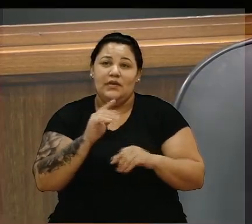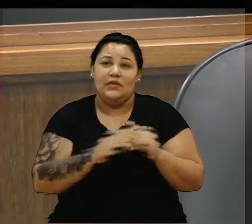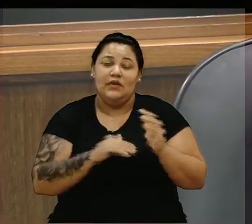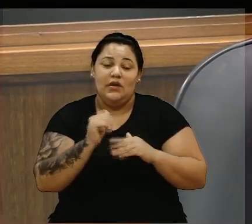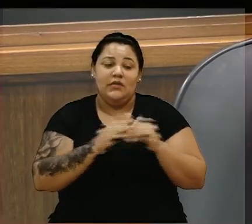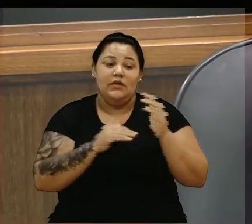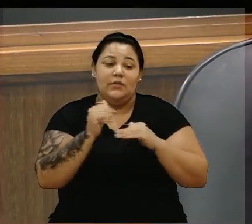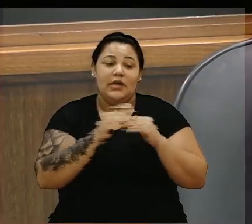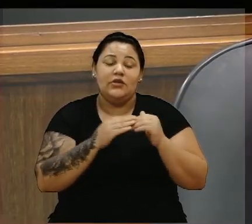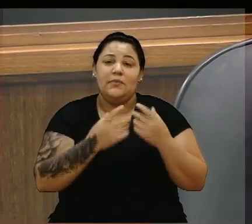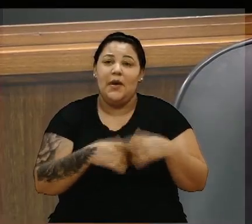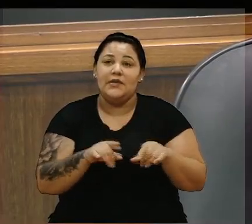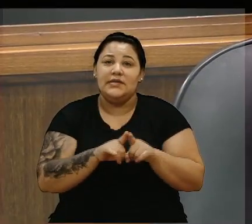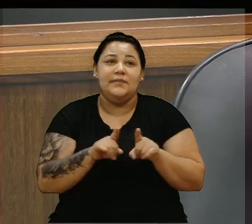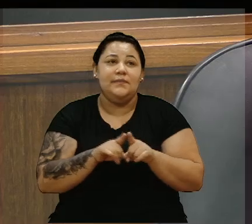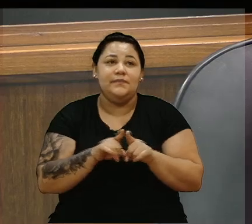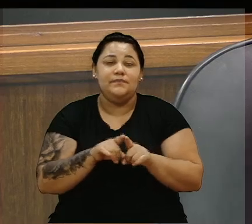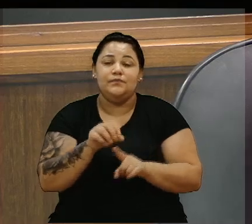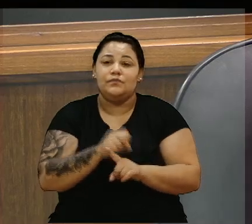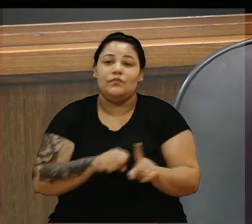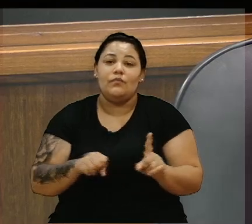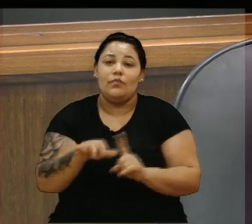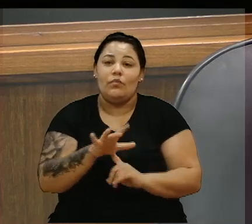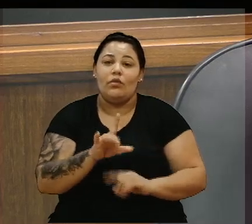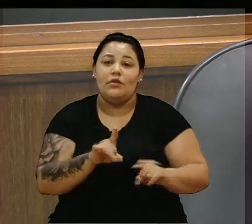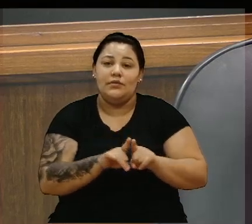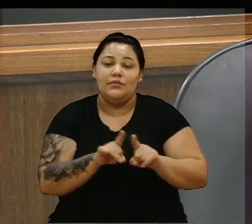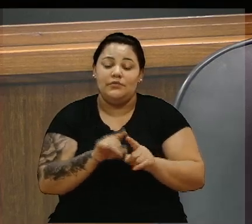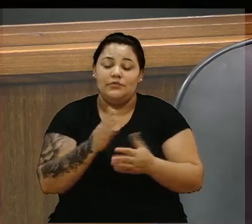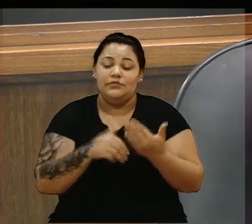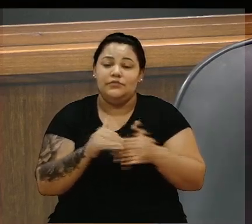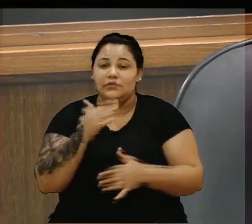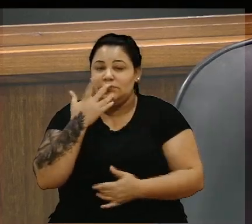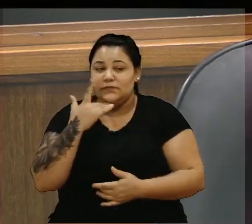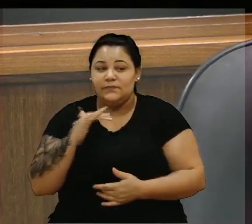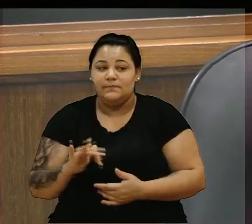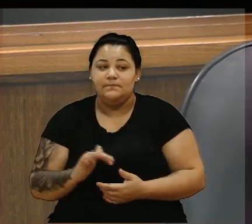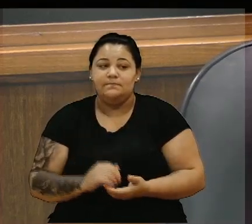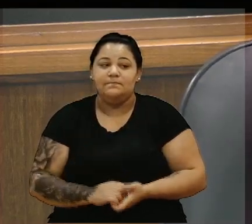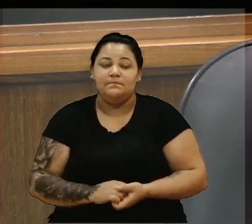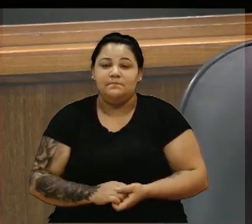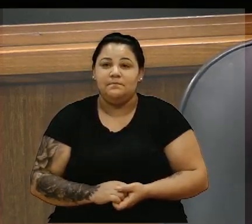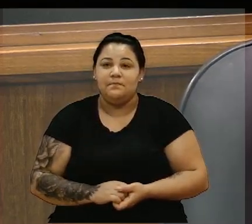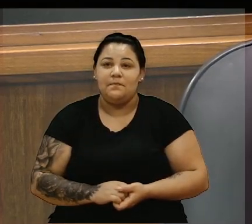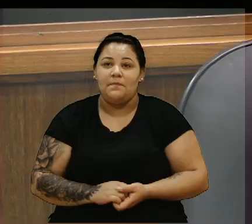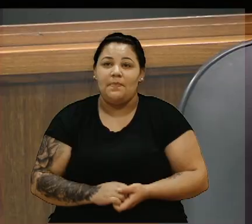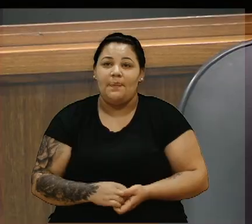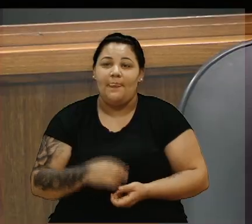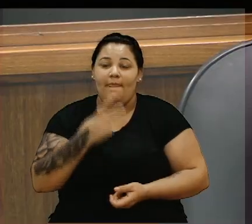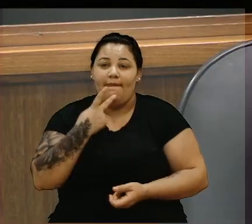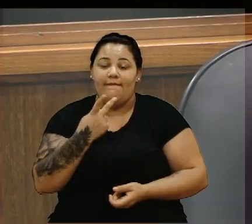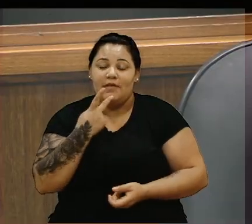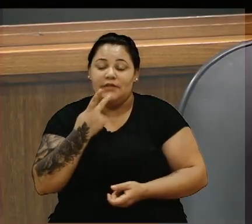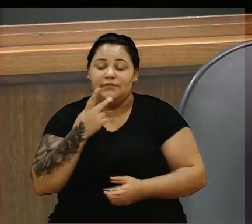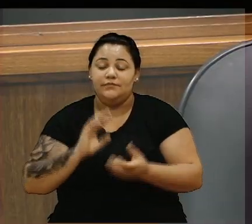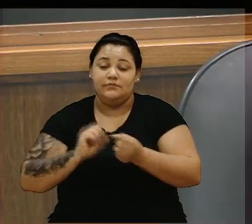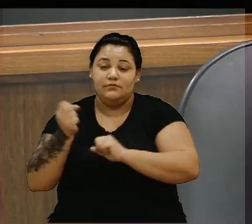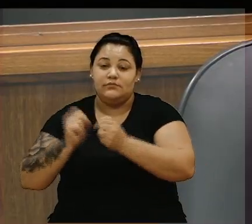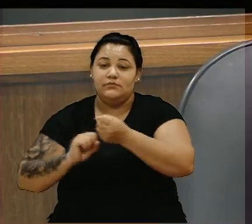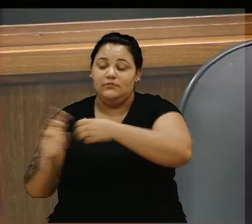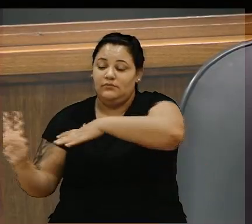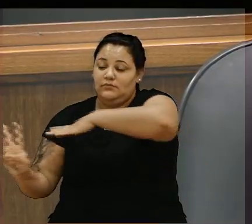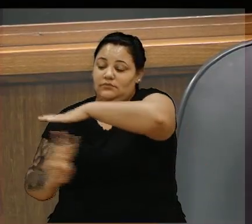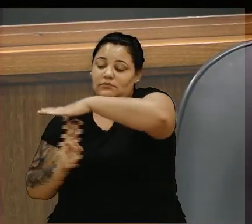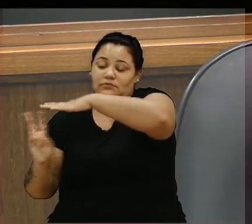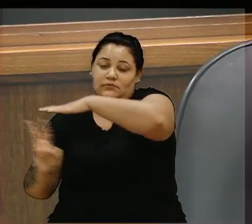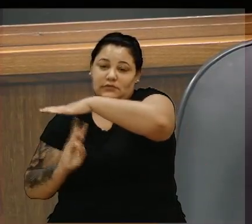cognitivo, afetivo, social das crianças. Em relação à questão das terceirizadas, eu quero